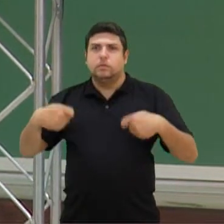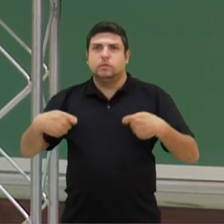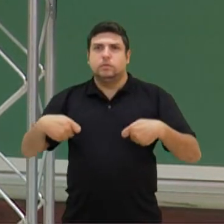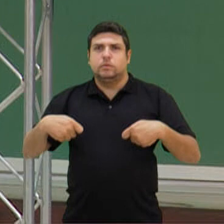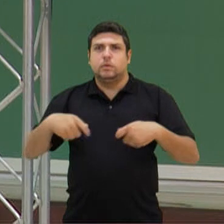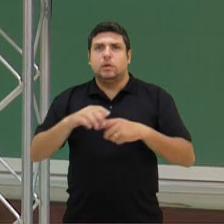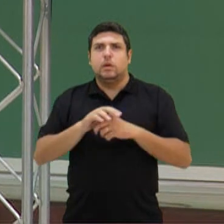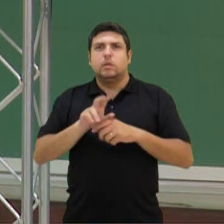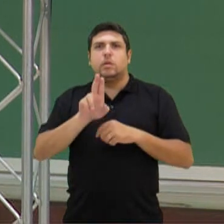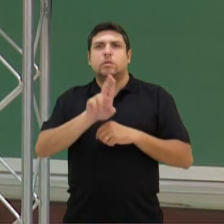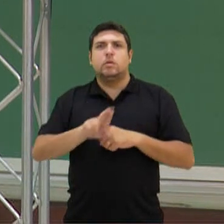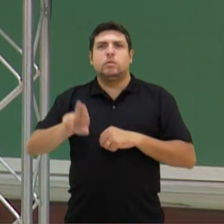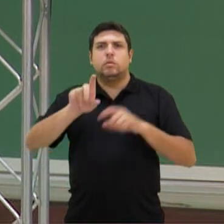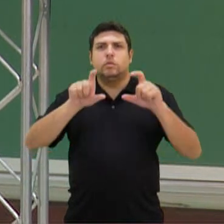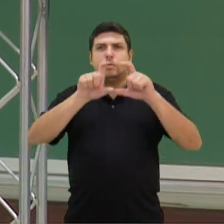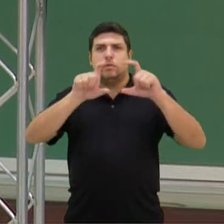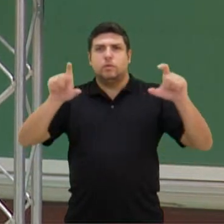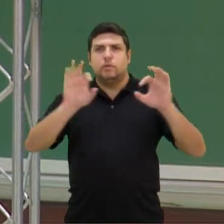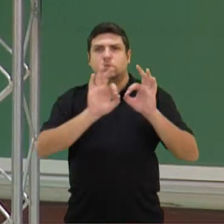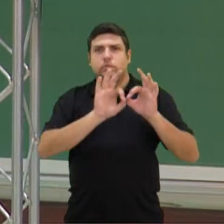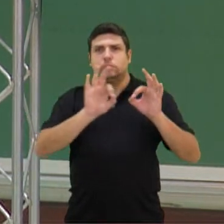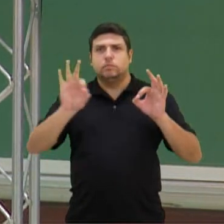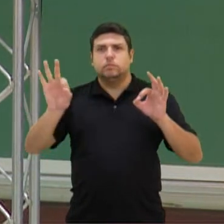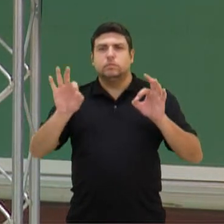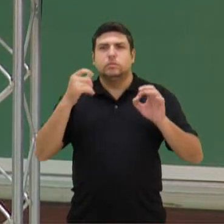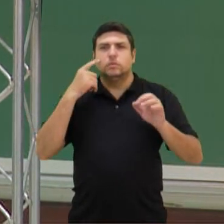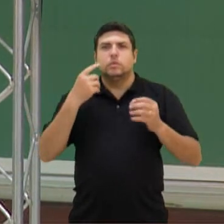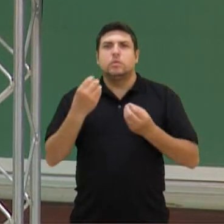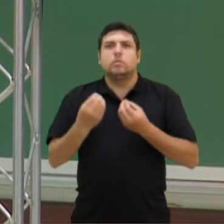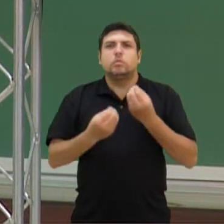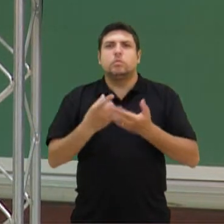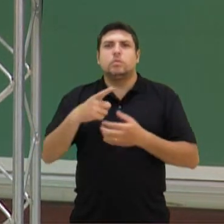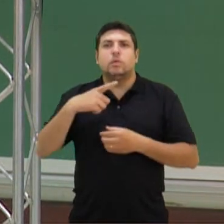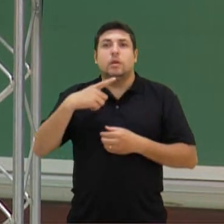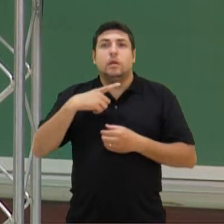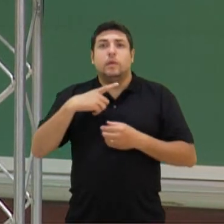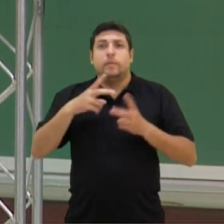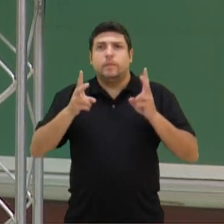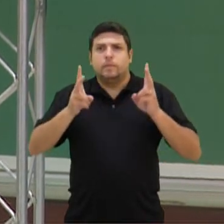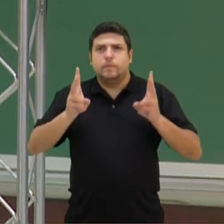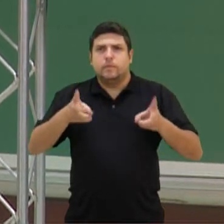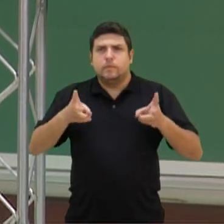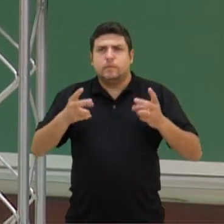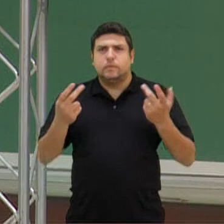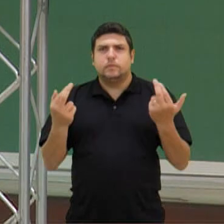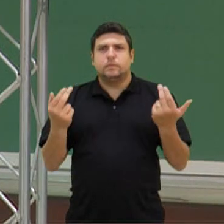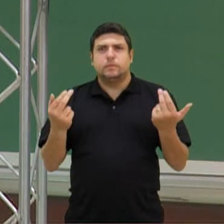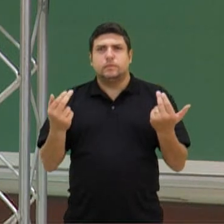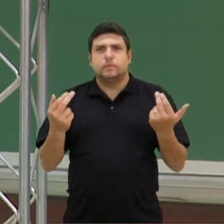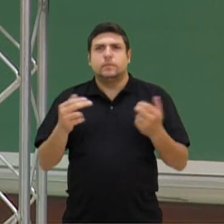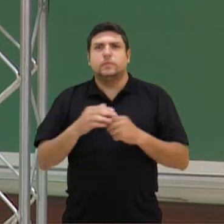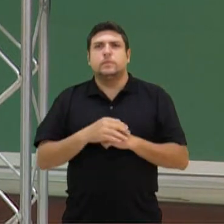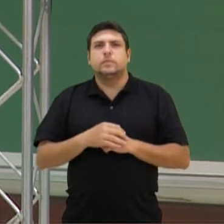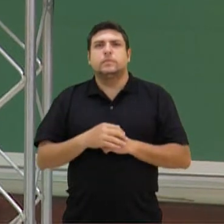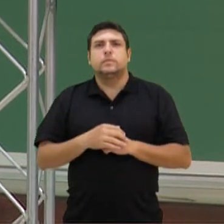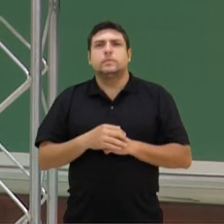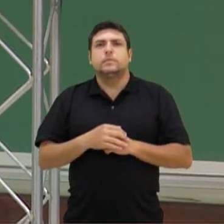fórmula da distância adaptada, nós teremos a mesma estrutura. Não muda. Vamos